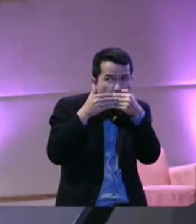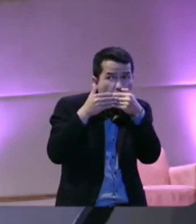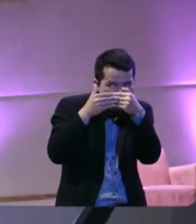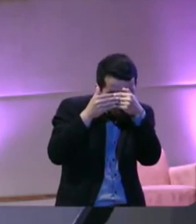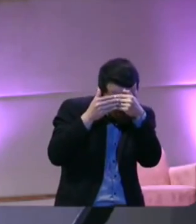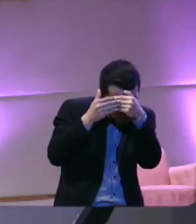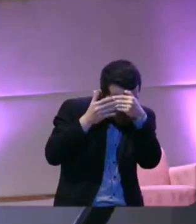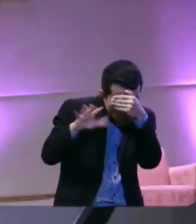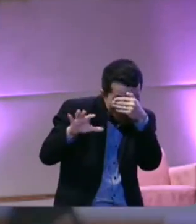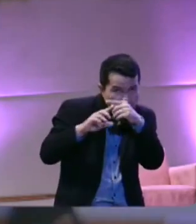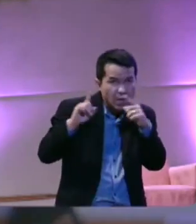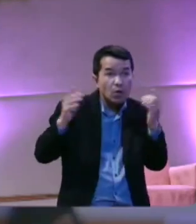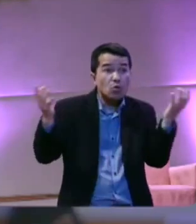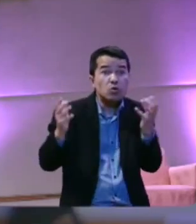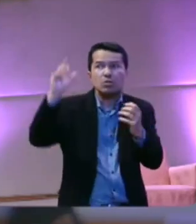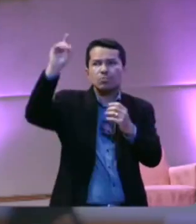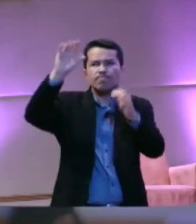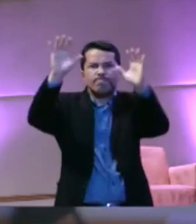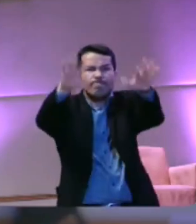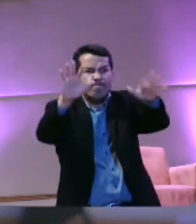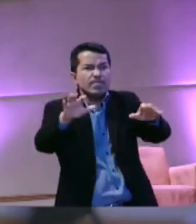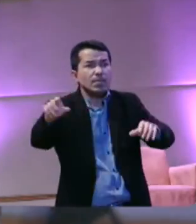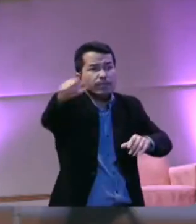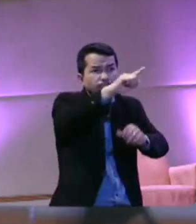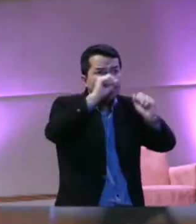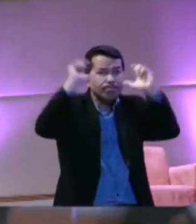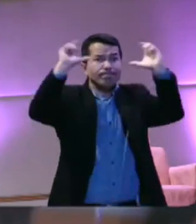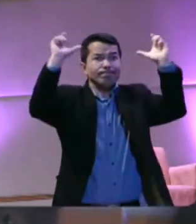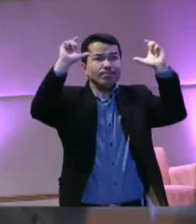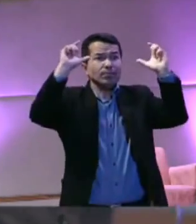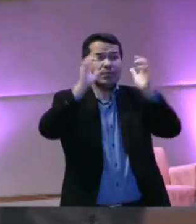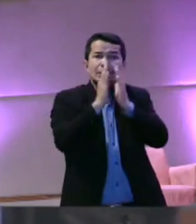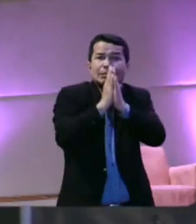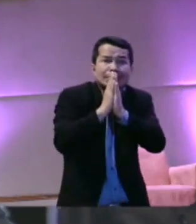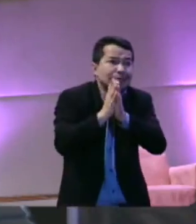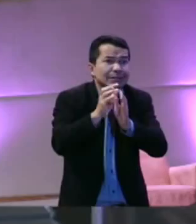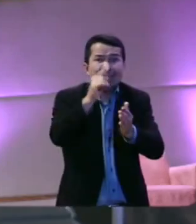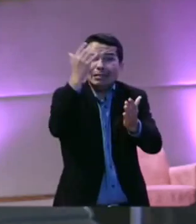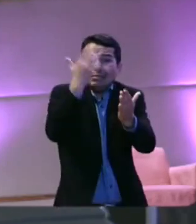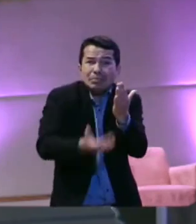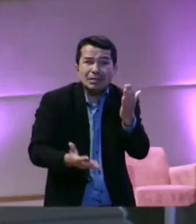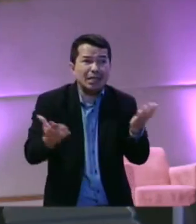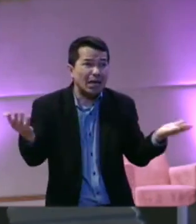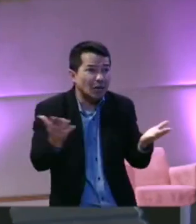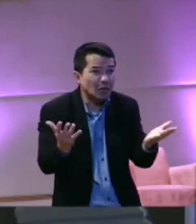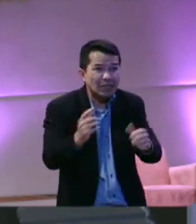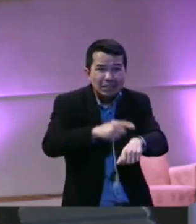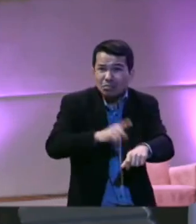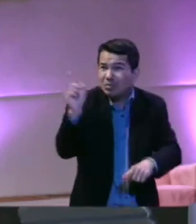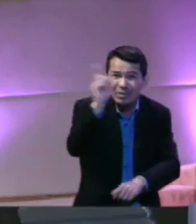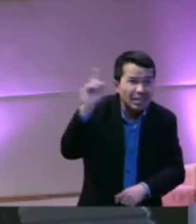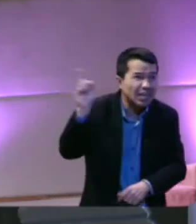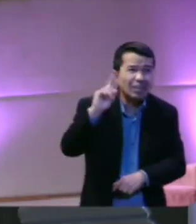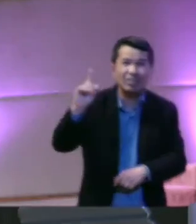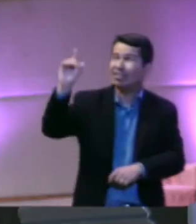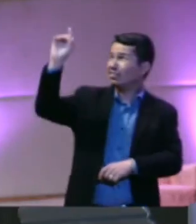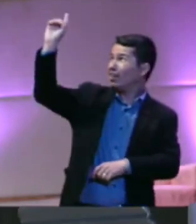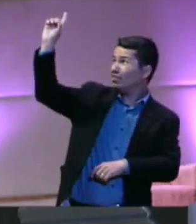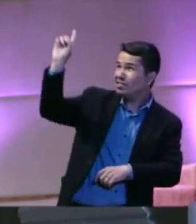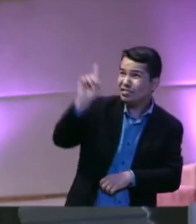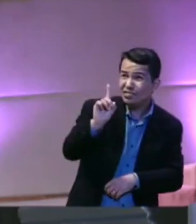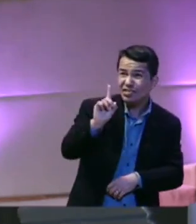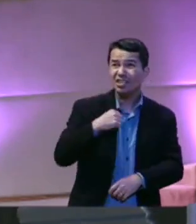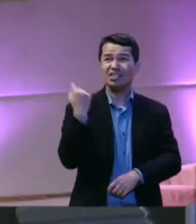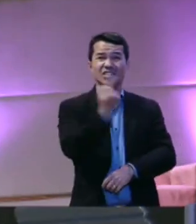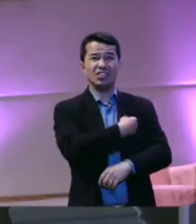atenção amorosamente, igreja, para nós não deixarmos passar o tempo dessa visitação, para nós nos